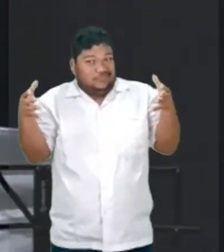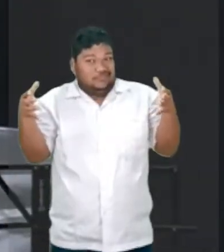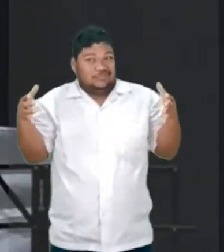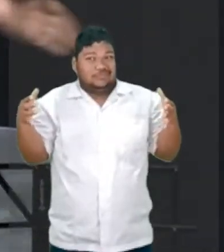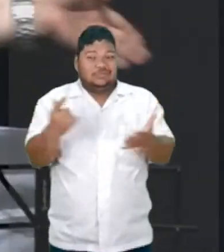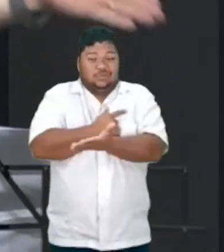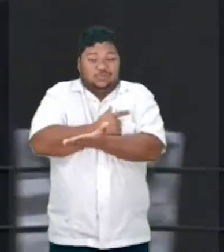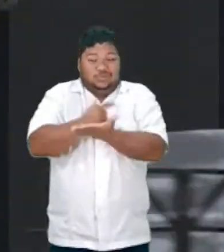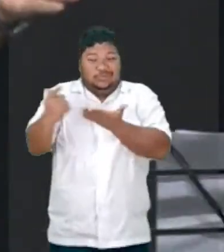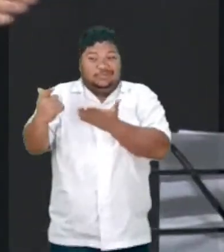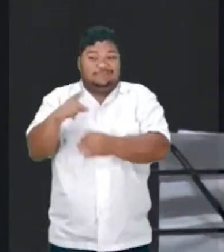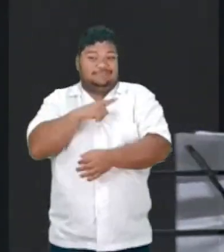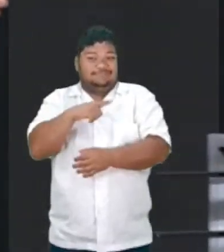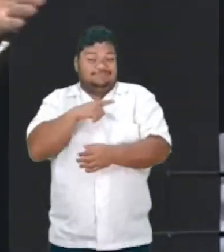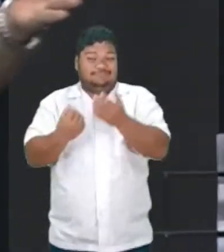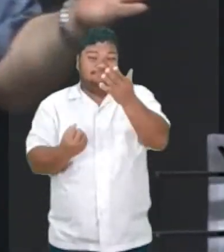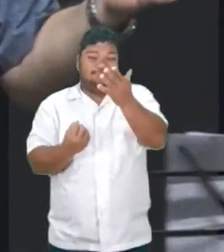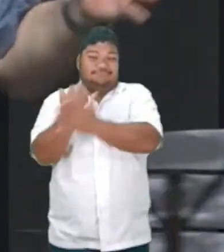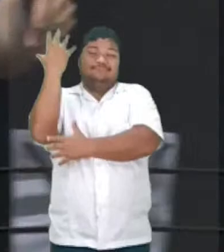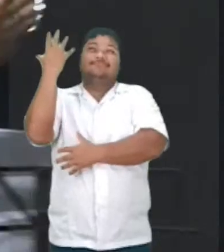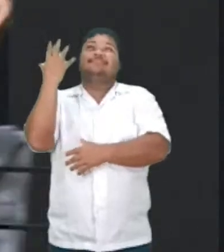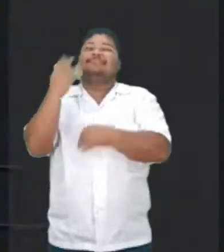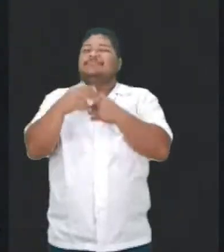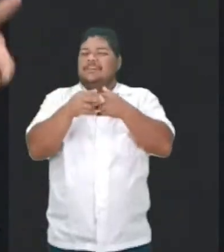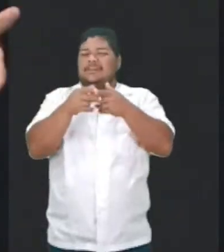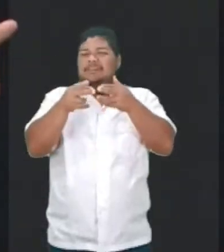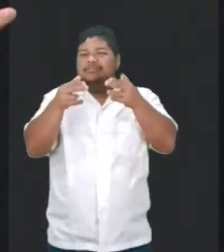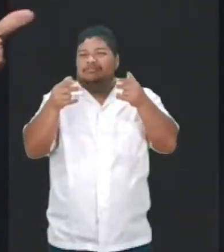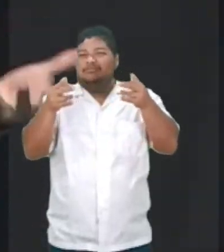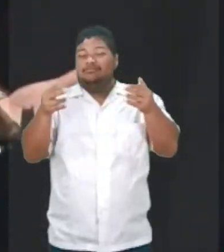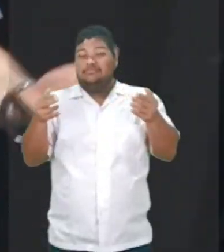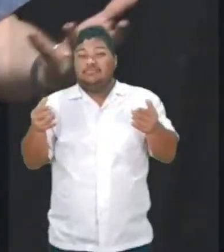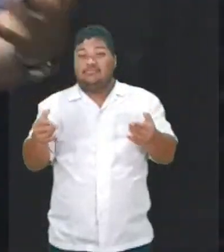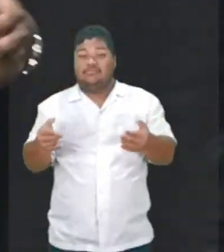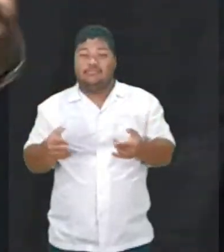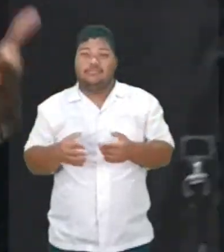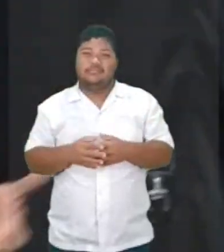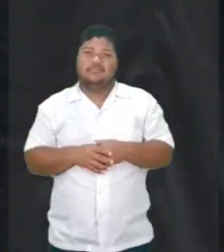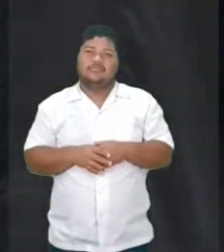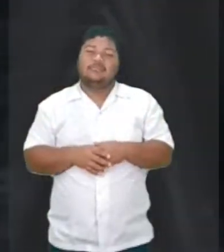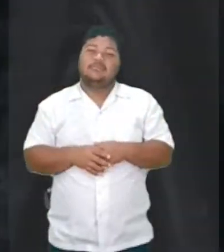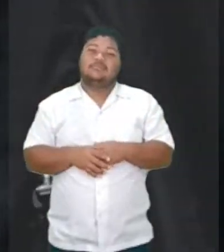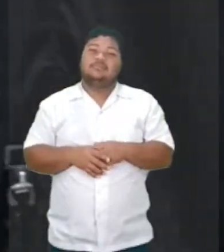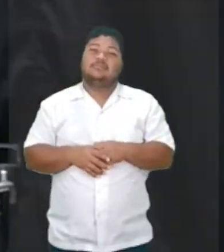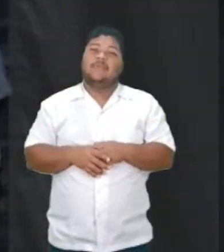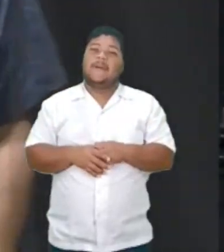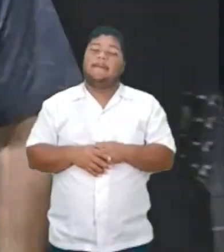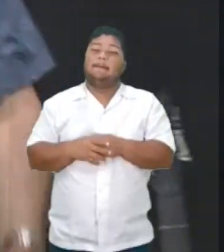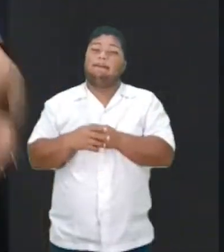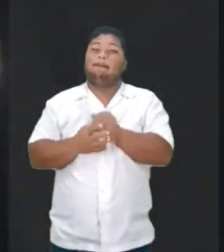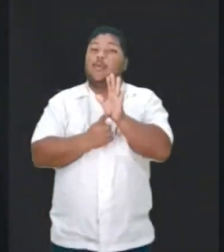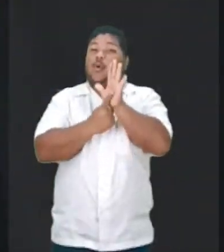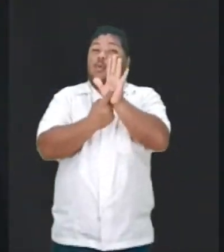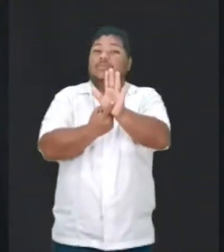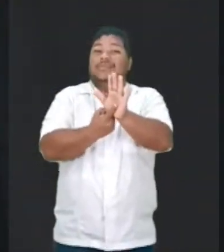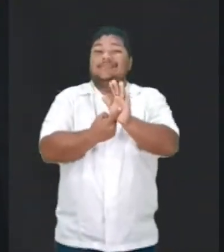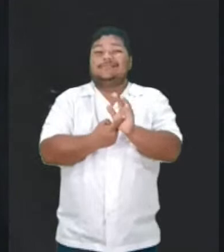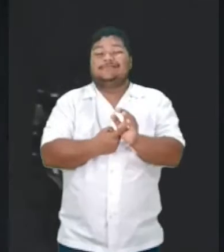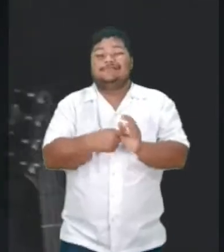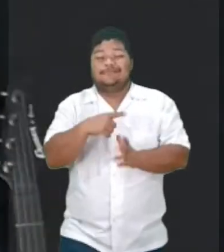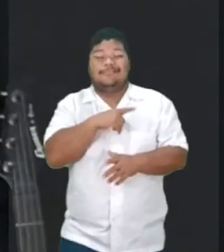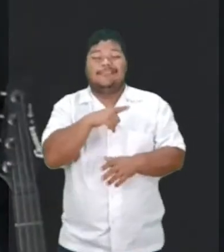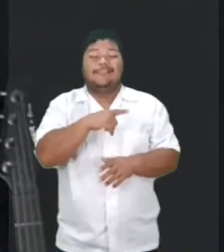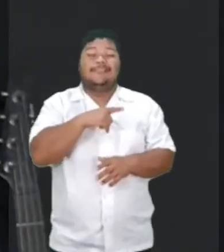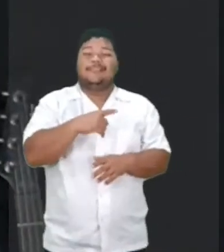teve o Criador. Então muitas teorias tentaram se levantar para mostrar que não teve um Criador, porque o grande problema